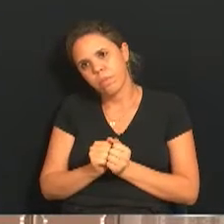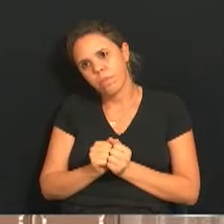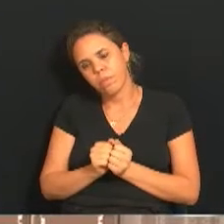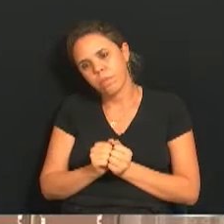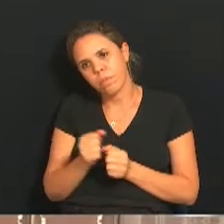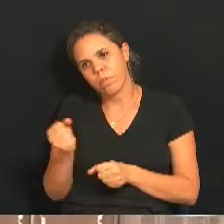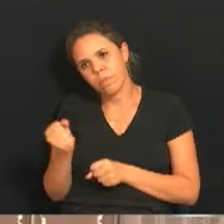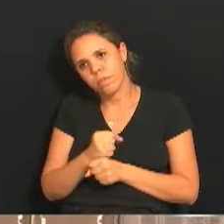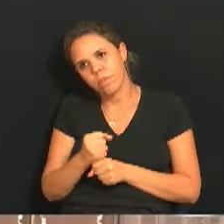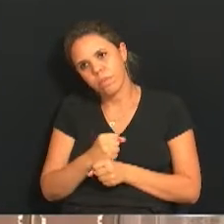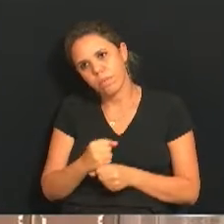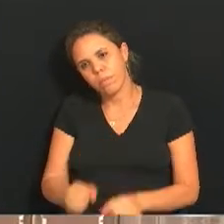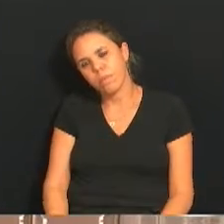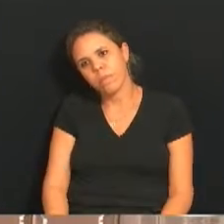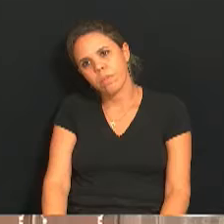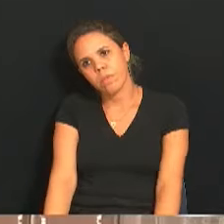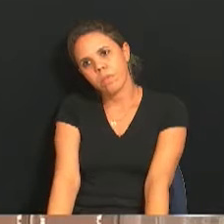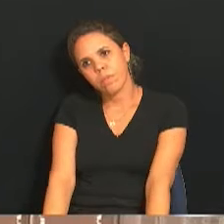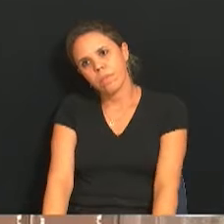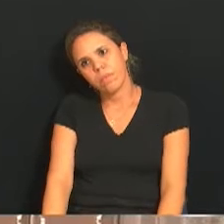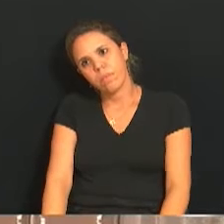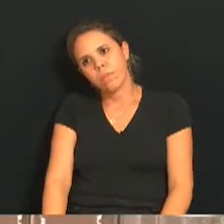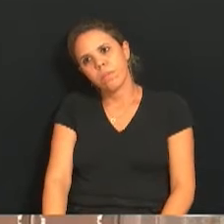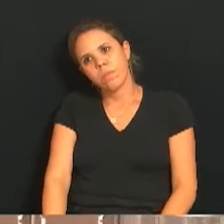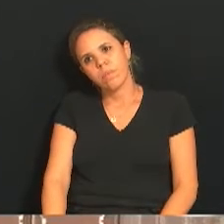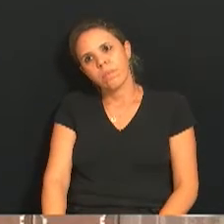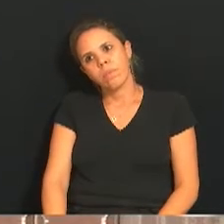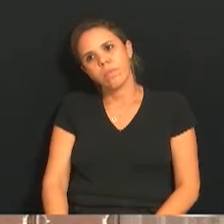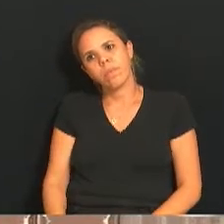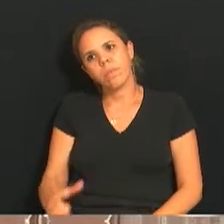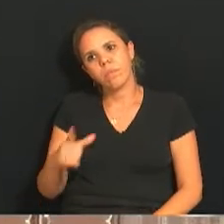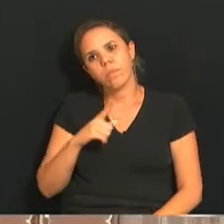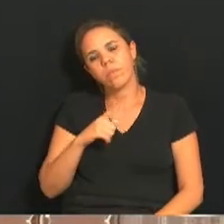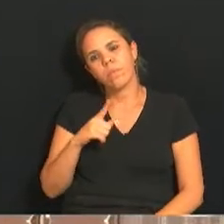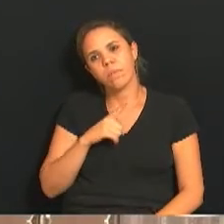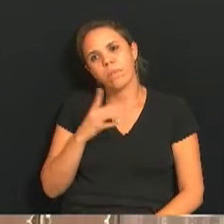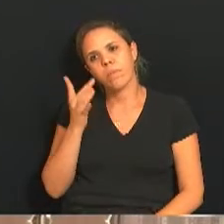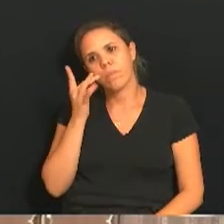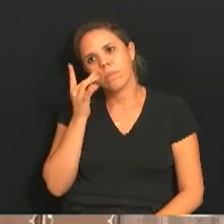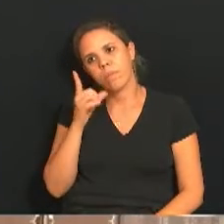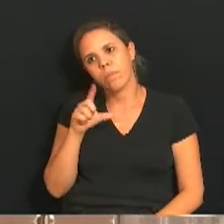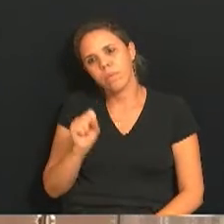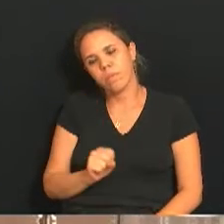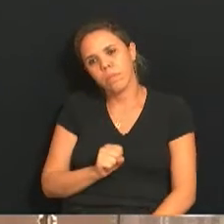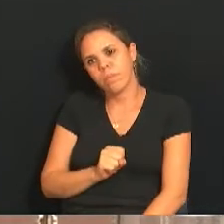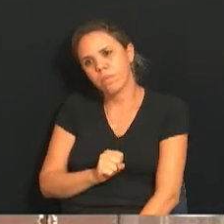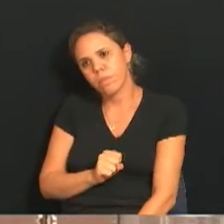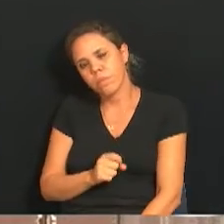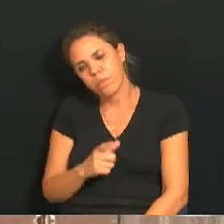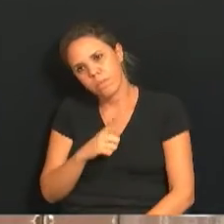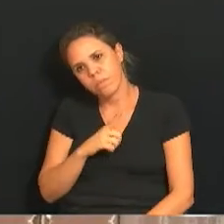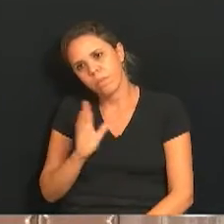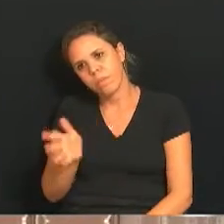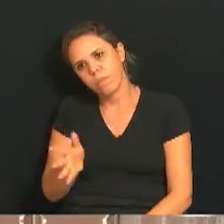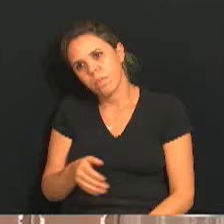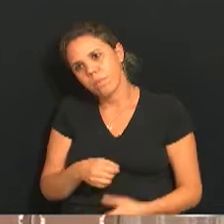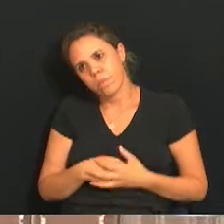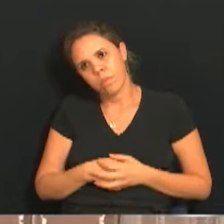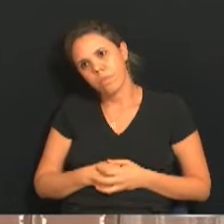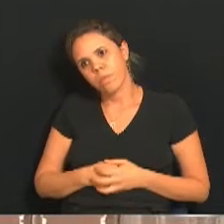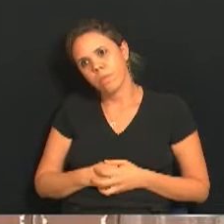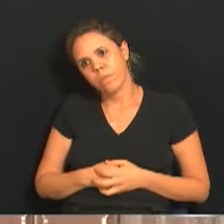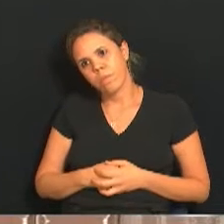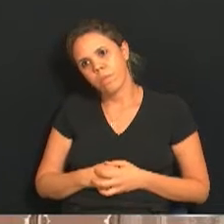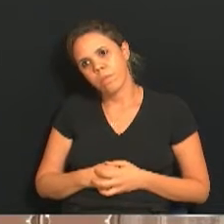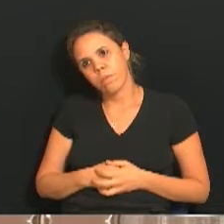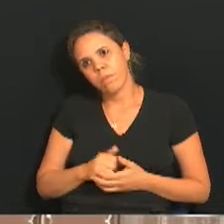Né? Teremos também a presença do senhor Luiz Picoloto, e também temos já a presença conosco do senhor